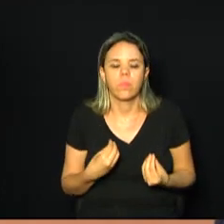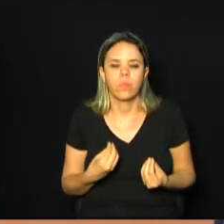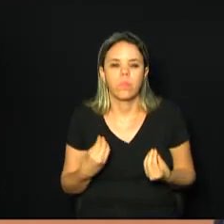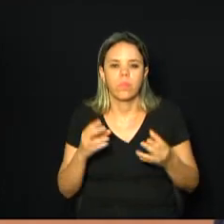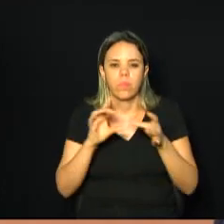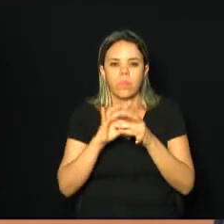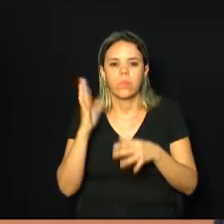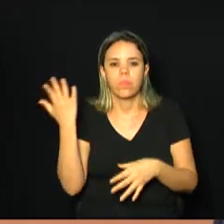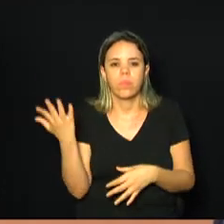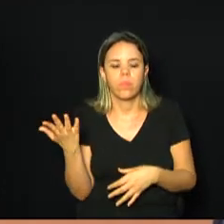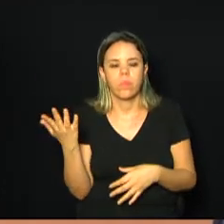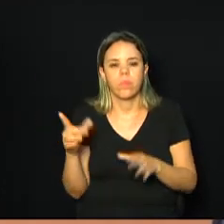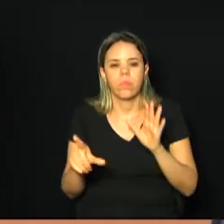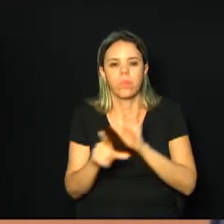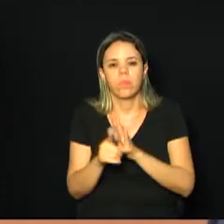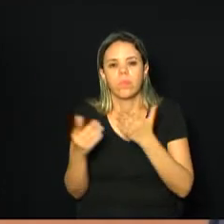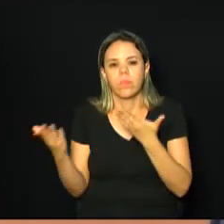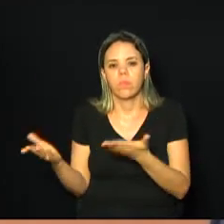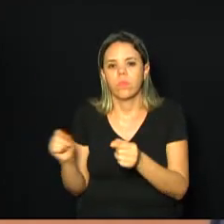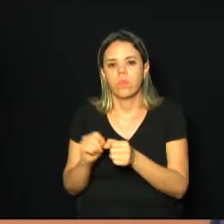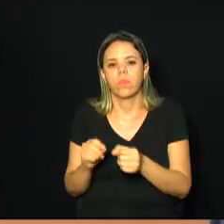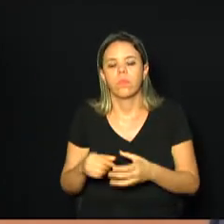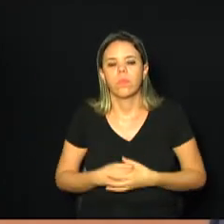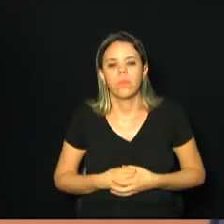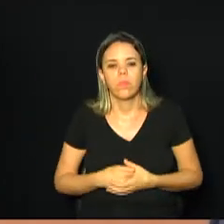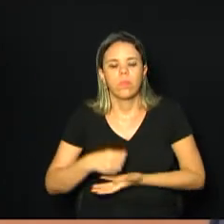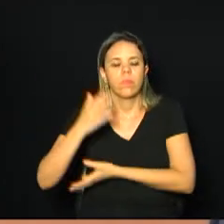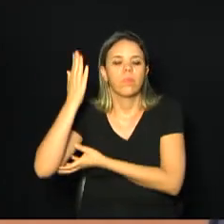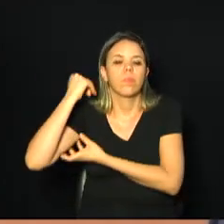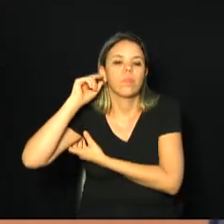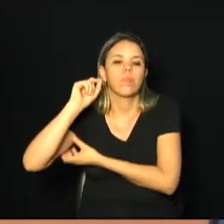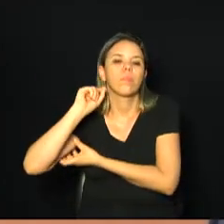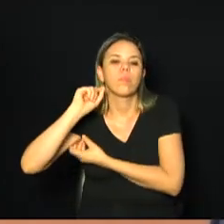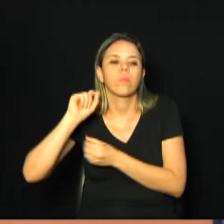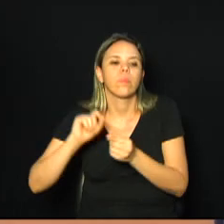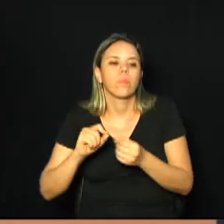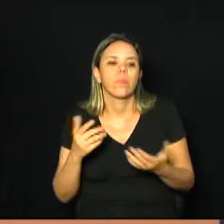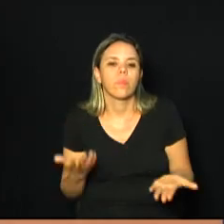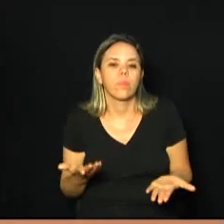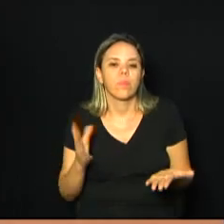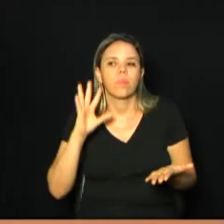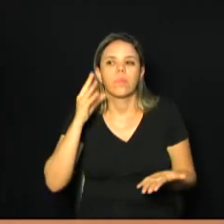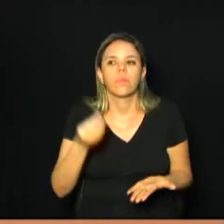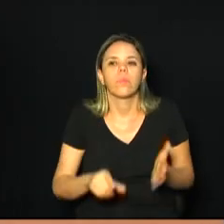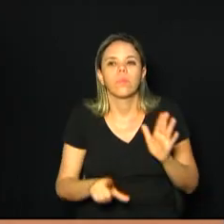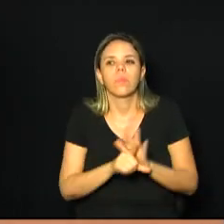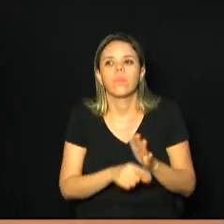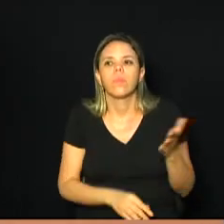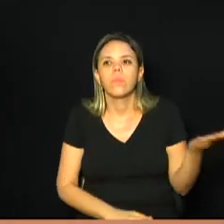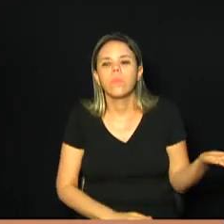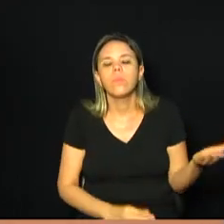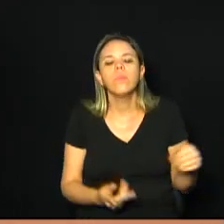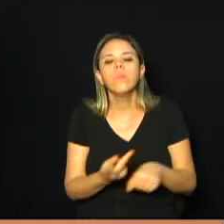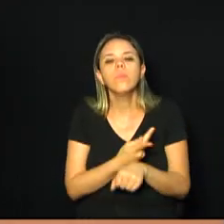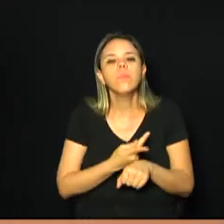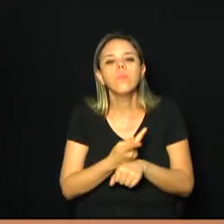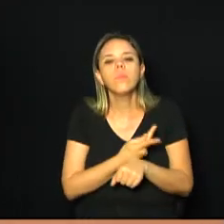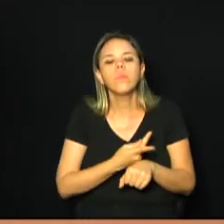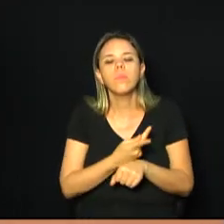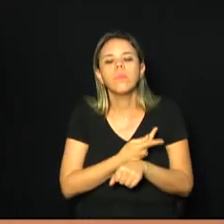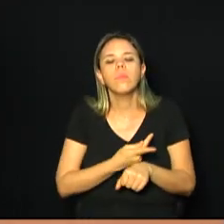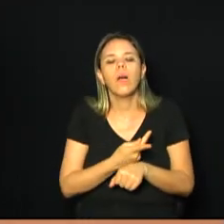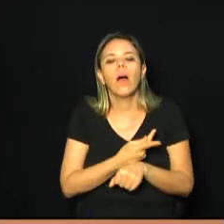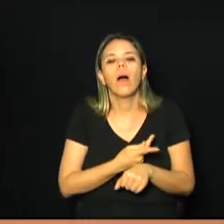de repente, a lei está aqui, ela fala, eu quero saber de que forma que eu vou entender essa lei. Ela procura